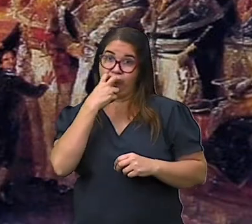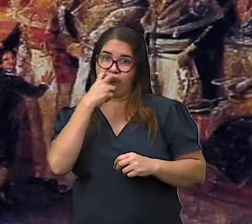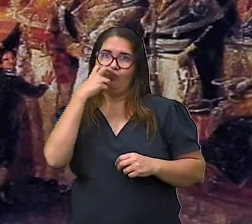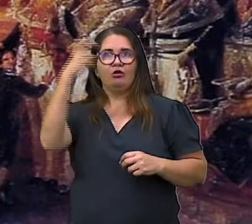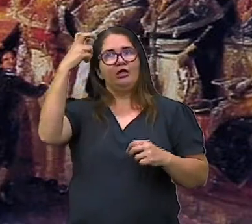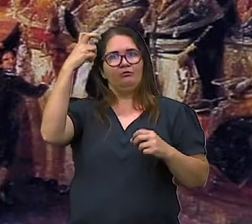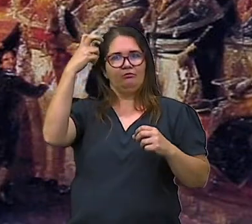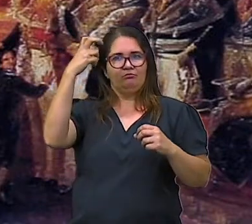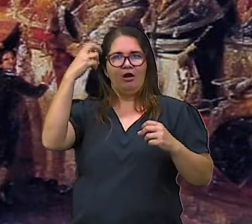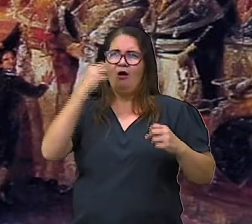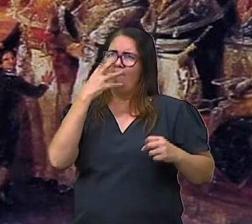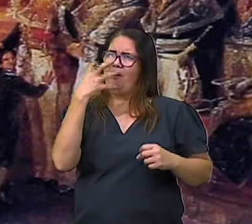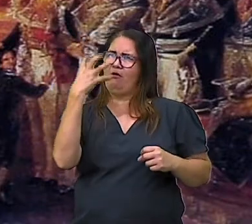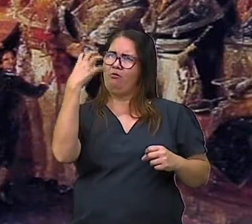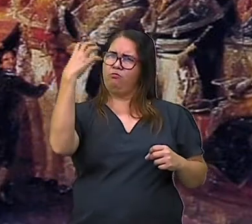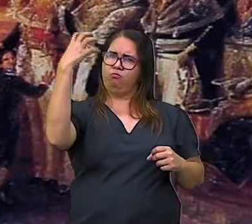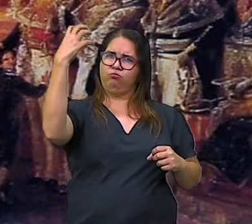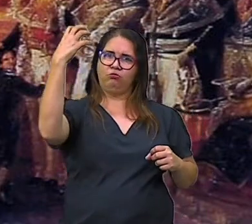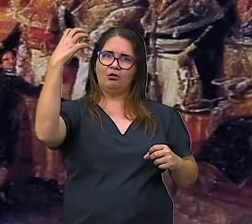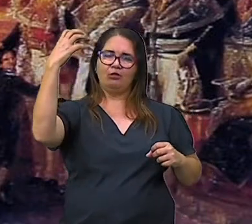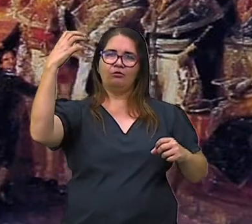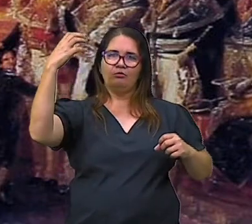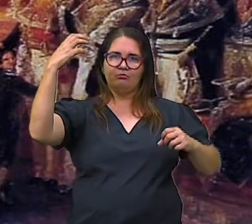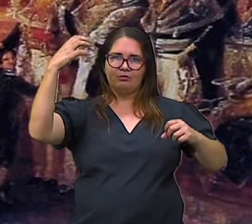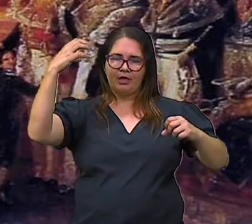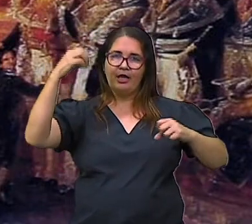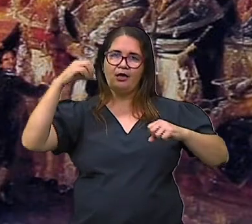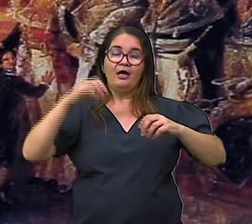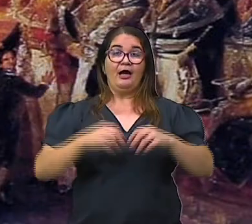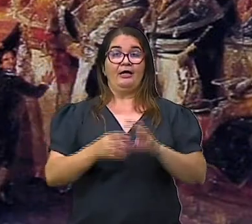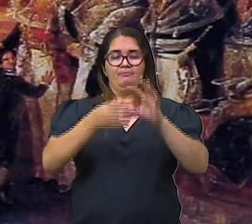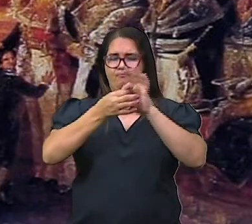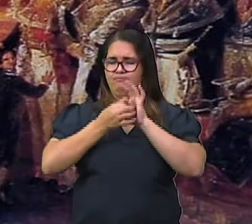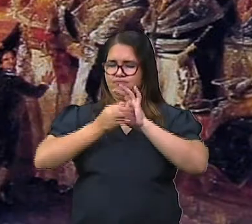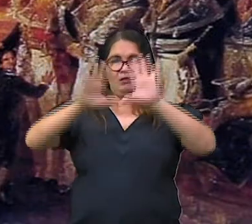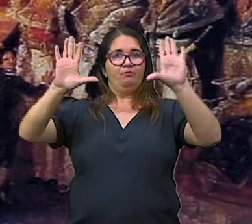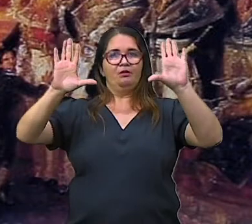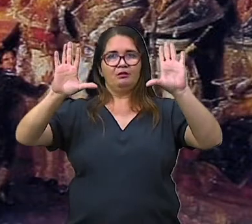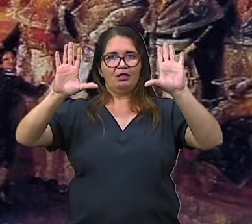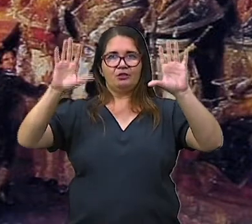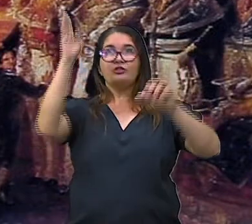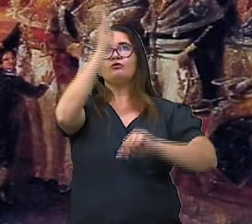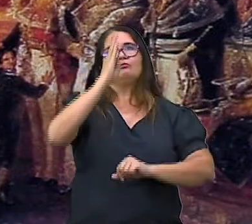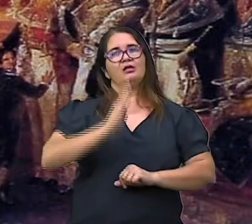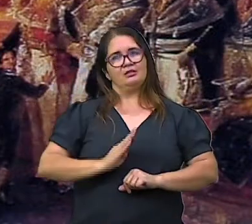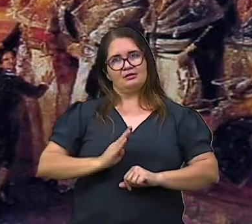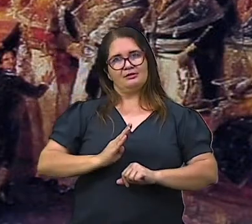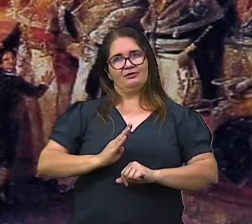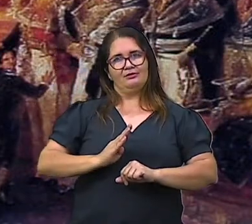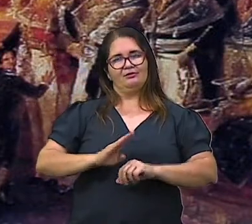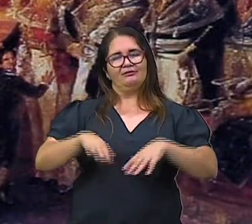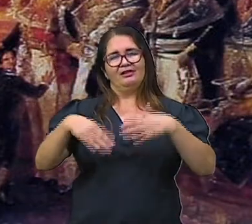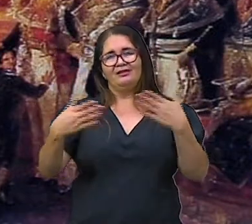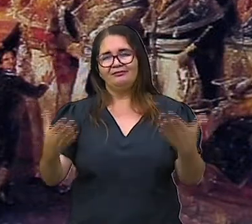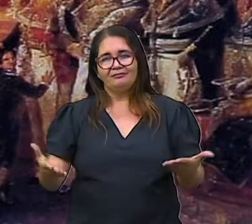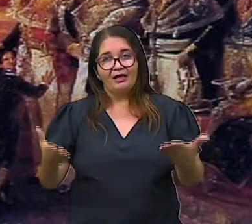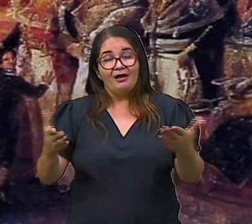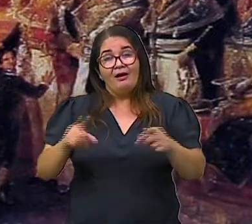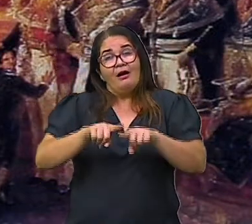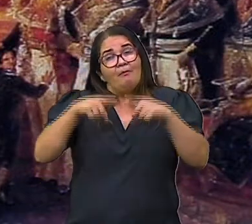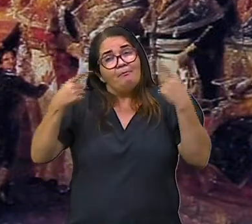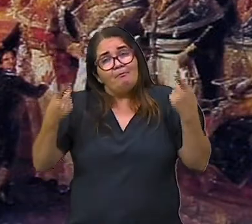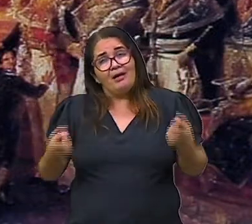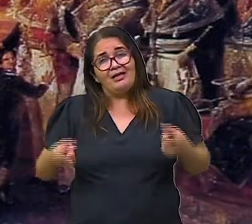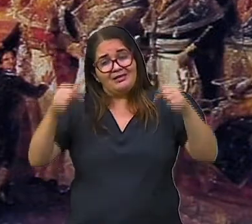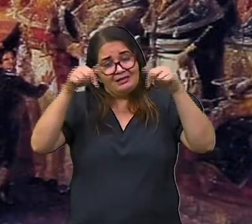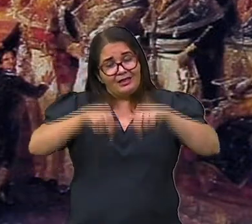alturas. Dom Pedro I vai para Portugal, porque a crise aqui, as brigas